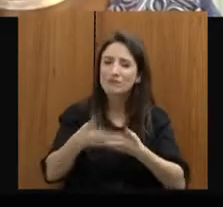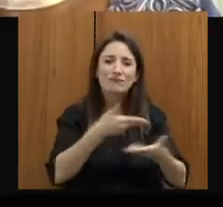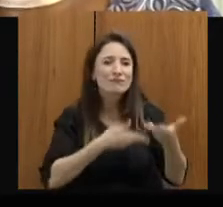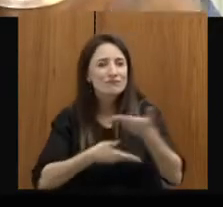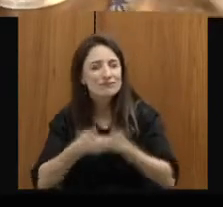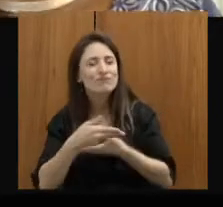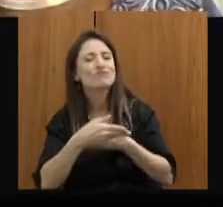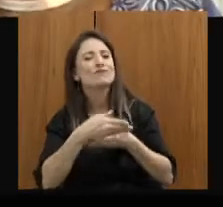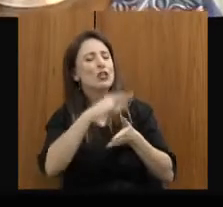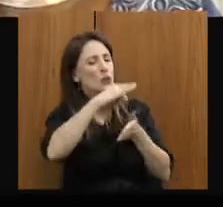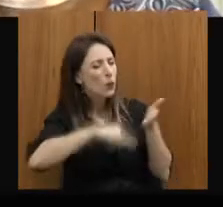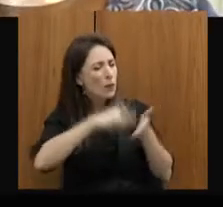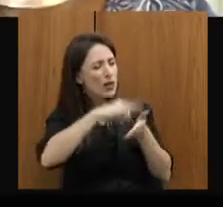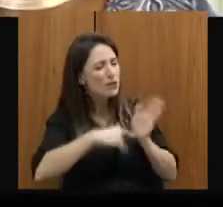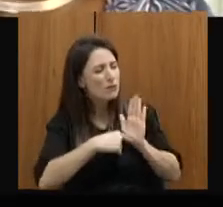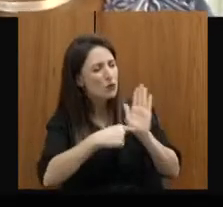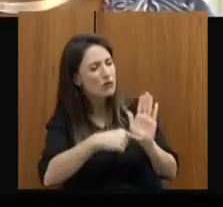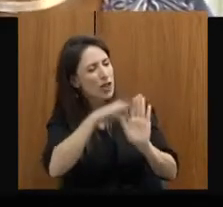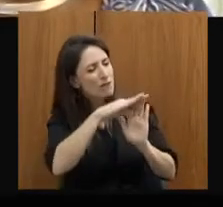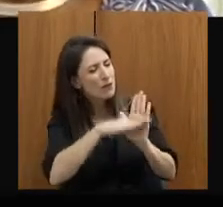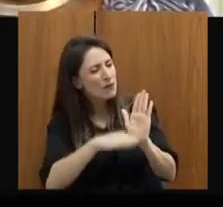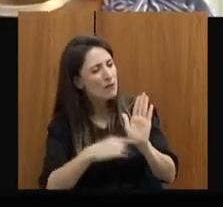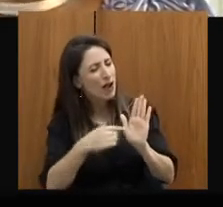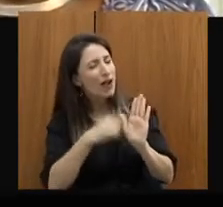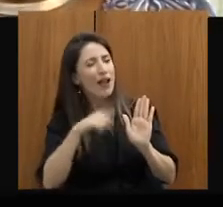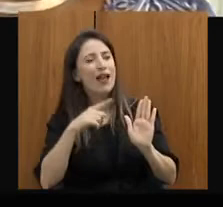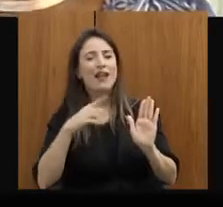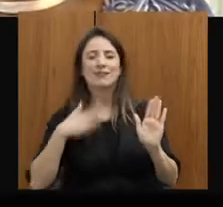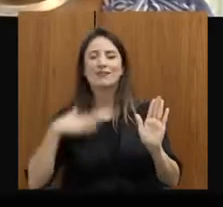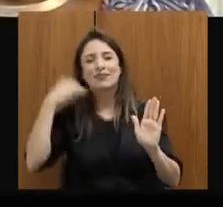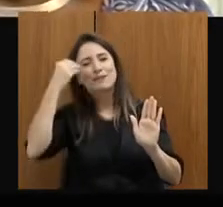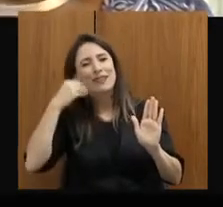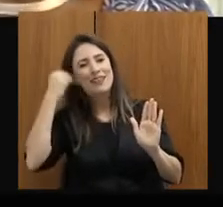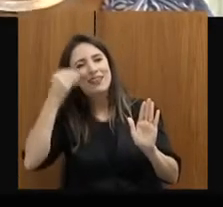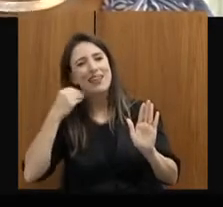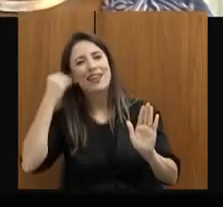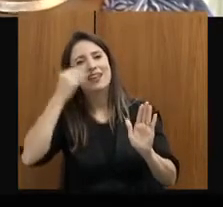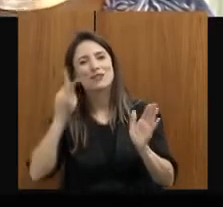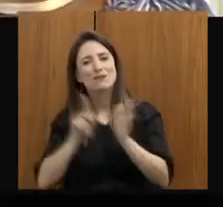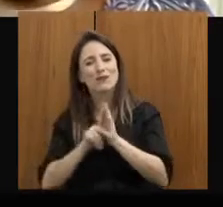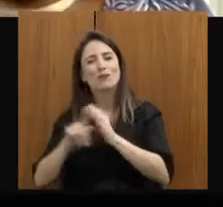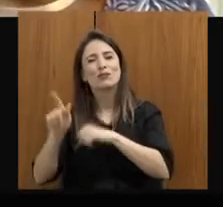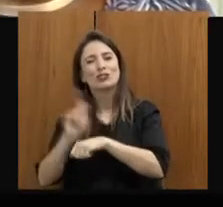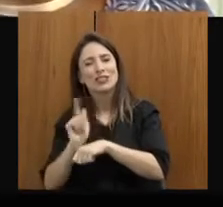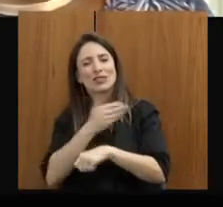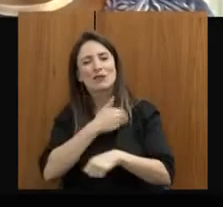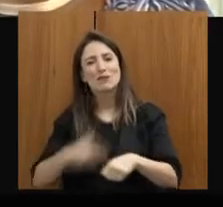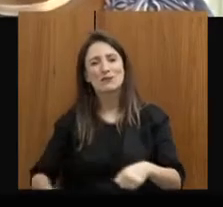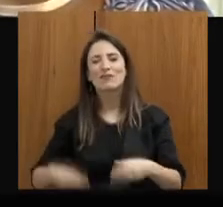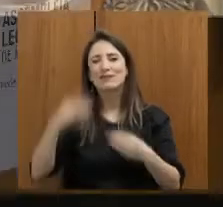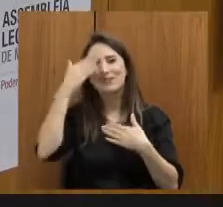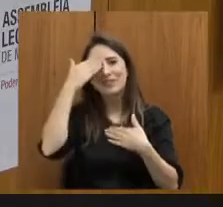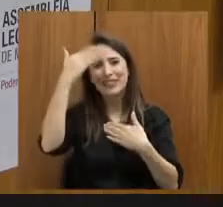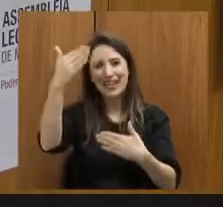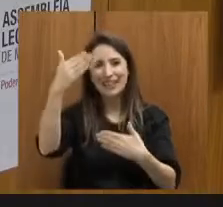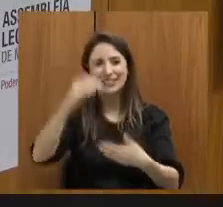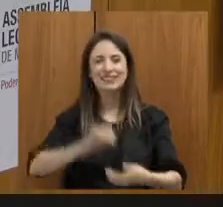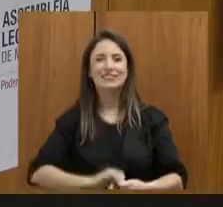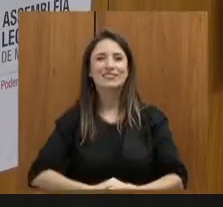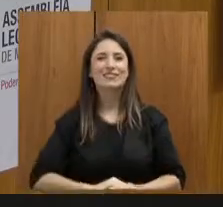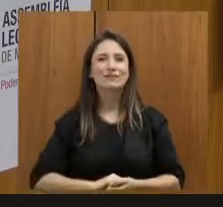possibilidades através da experiência que nós adquirimos na gestão pública na seguir muito obrigada